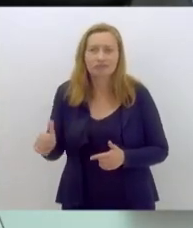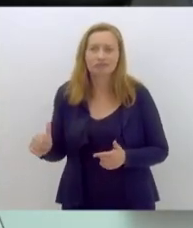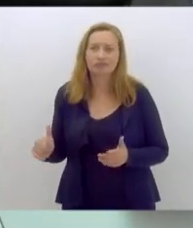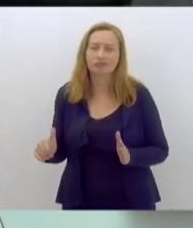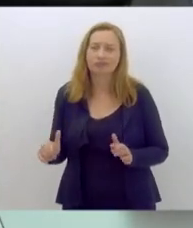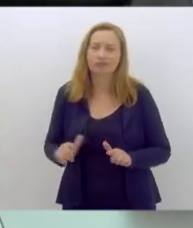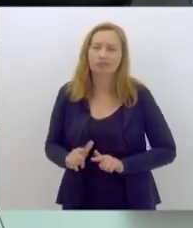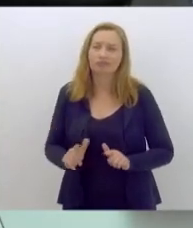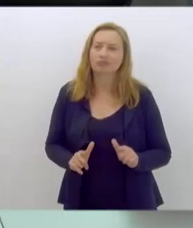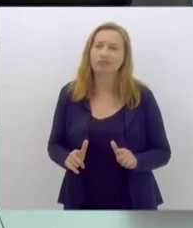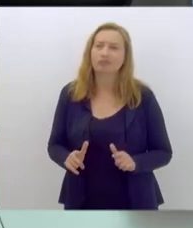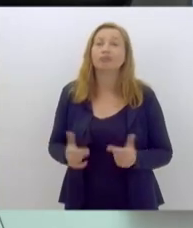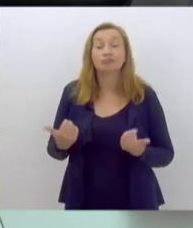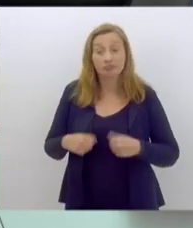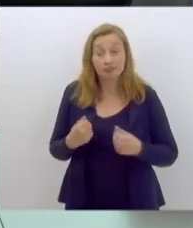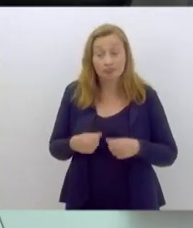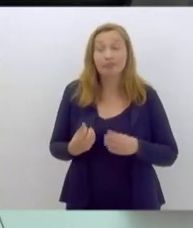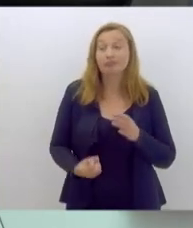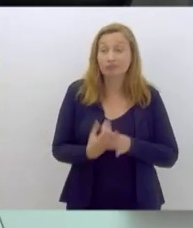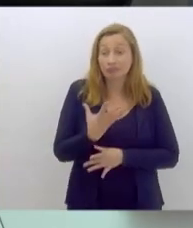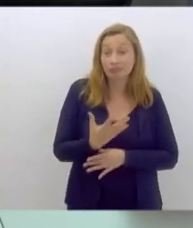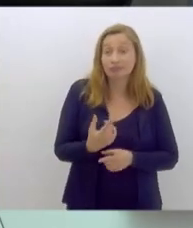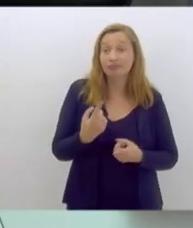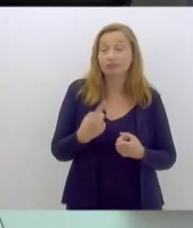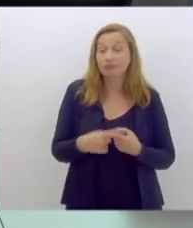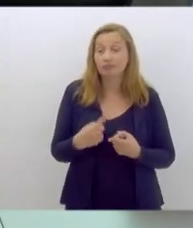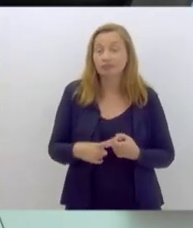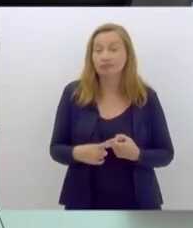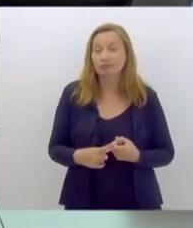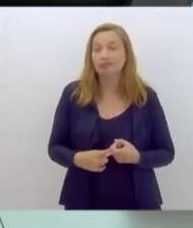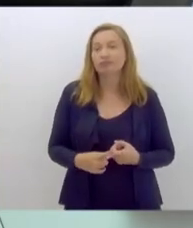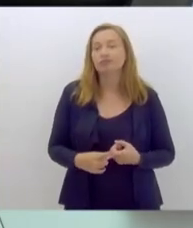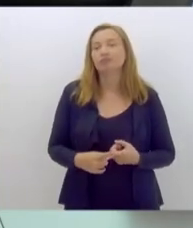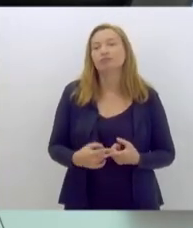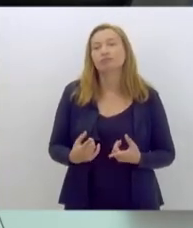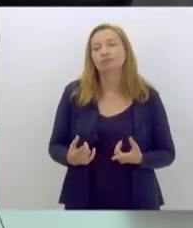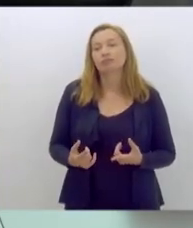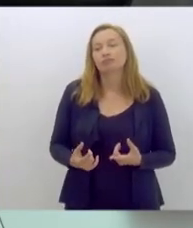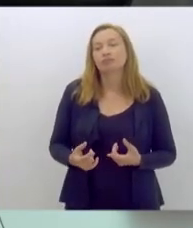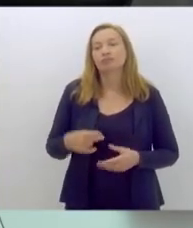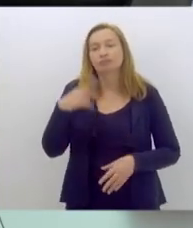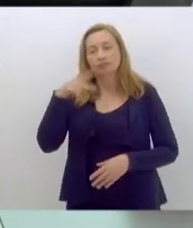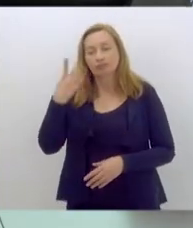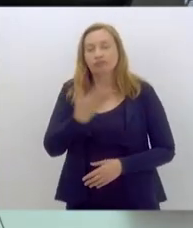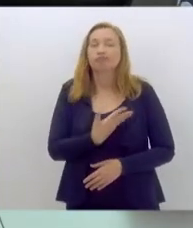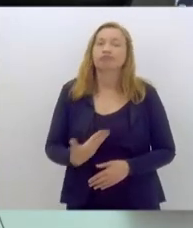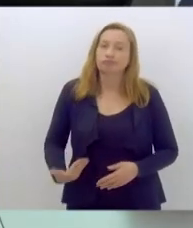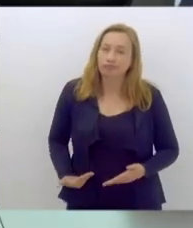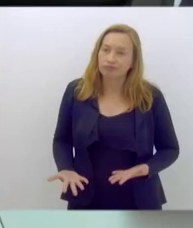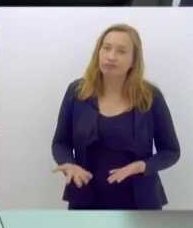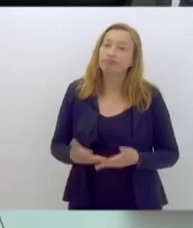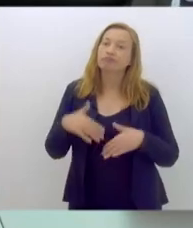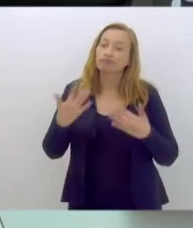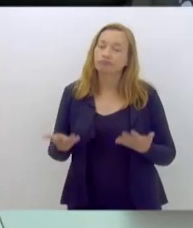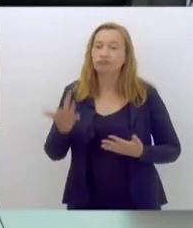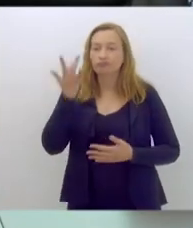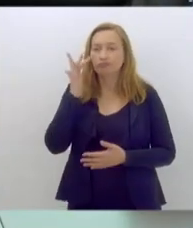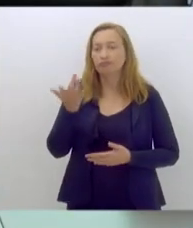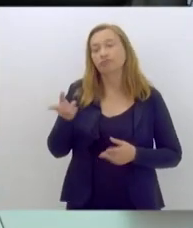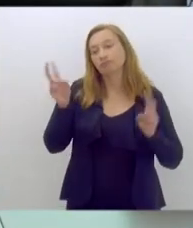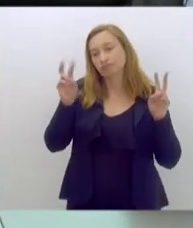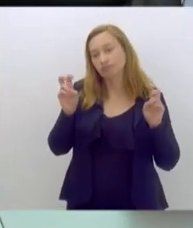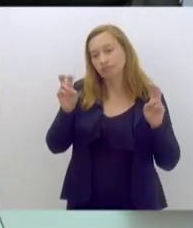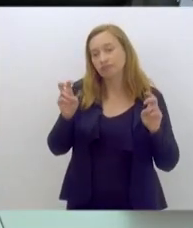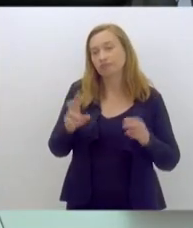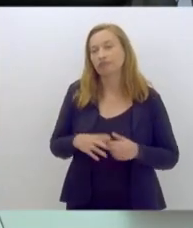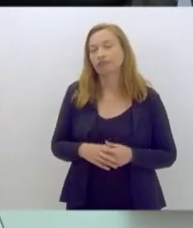na verdade teria que tem que criar porque precisa ter mínimo de memória precisa ter políticas públicas Então eu acho que esse é um